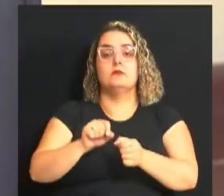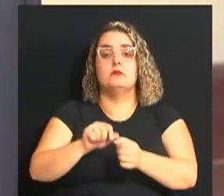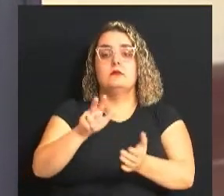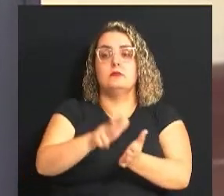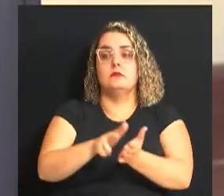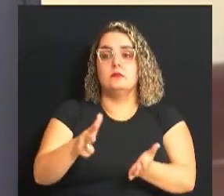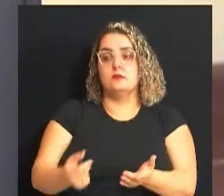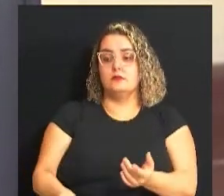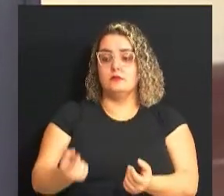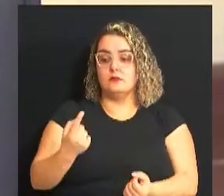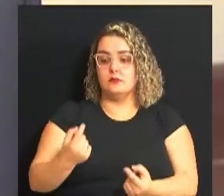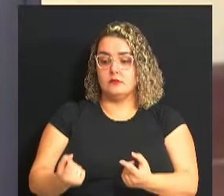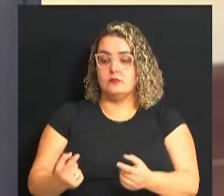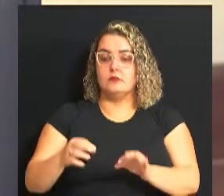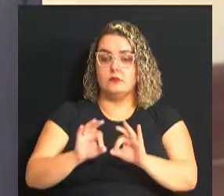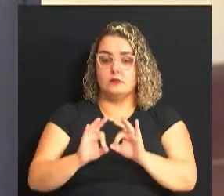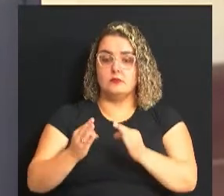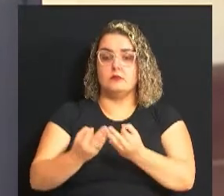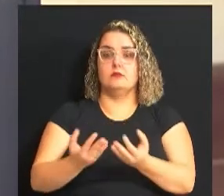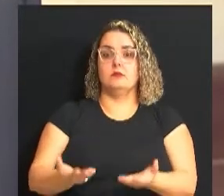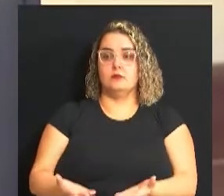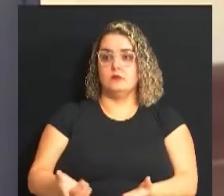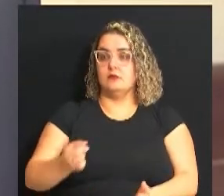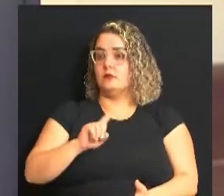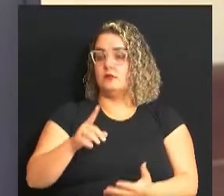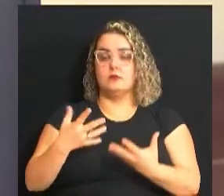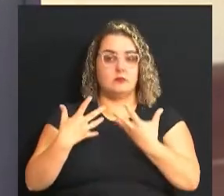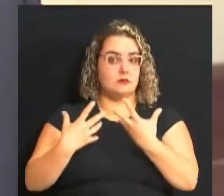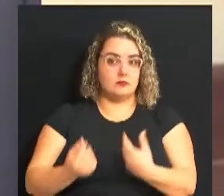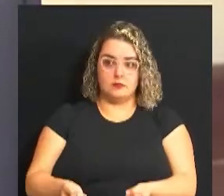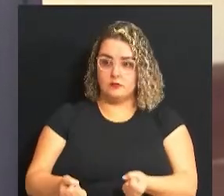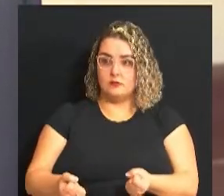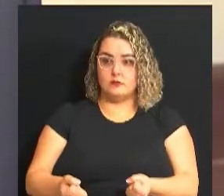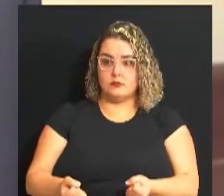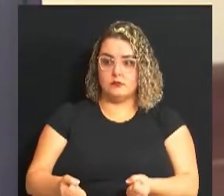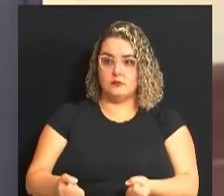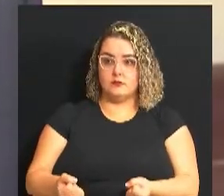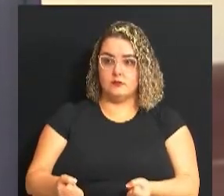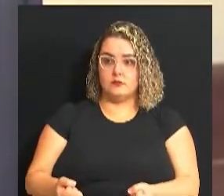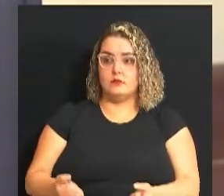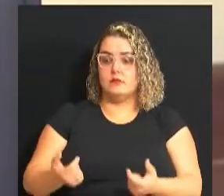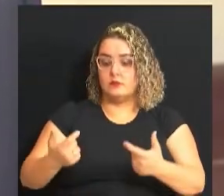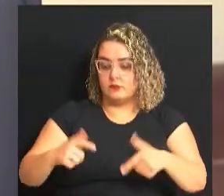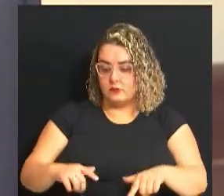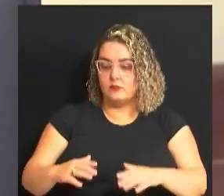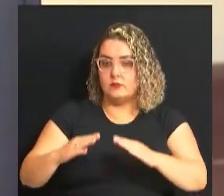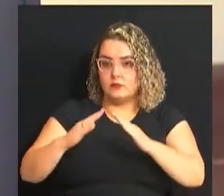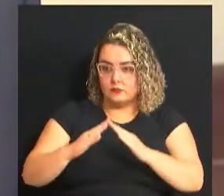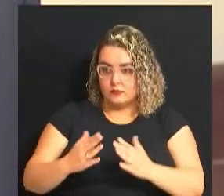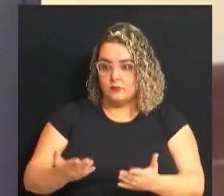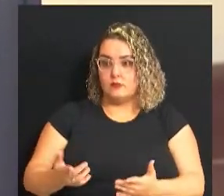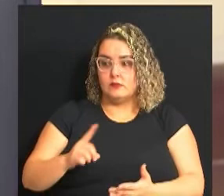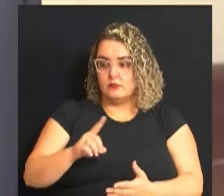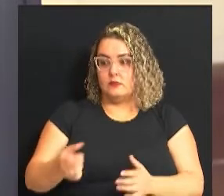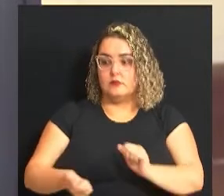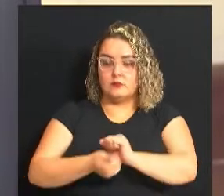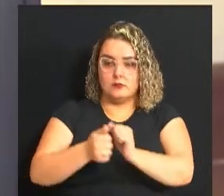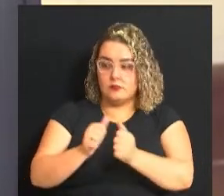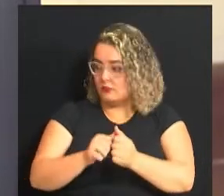dessas famílias elas não receberam a propriedade porque elas não se enquadram nesse critério. Então, basicamente, é